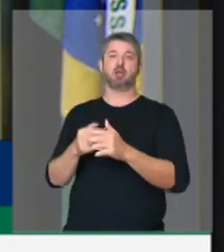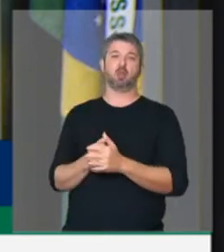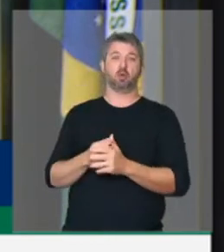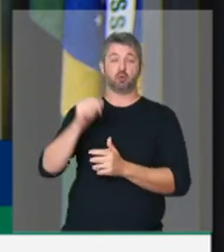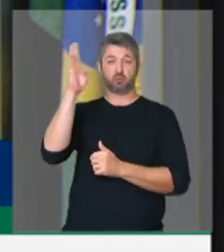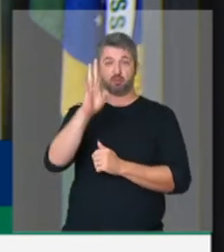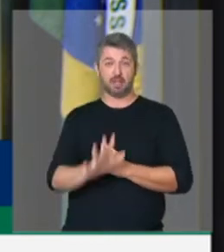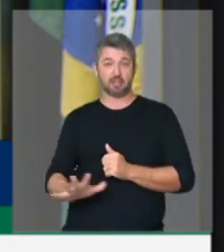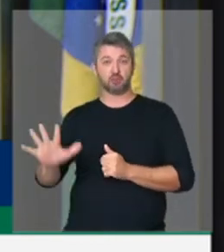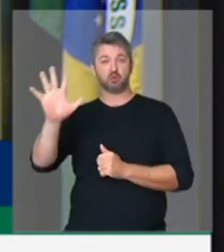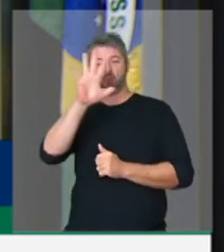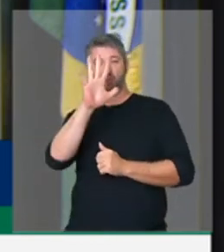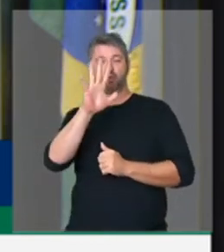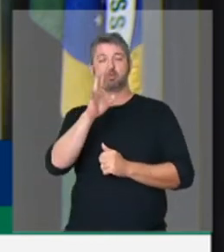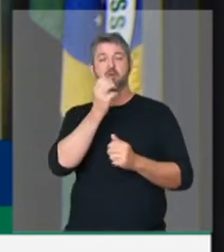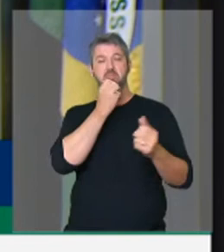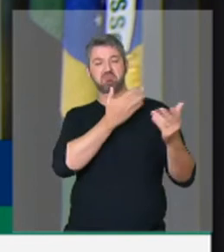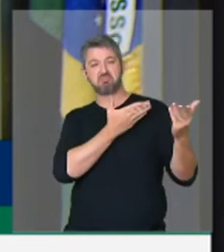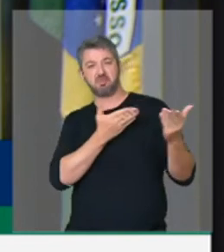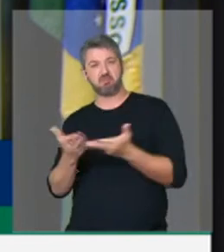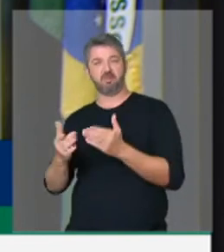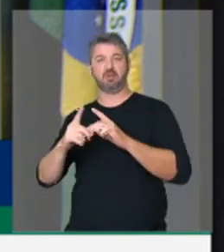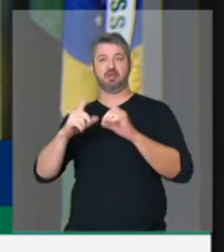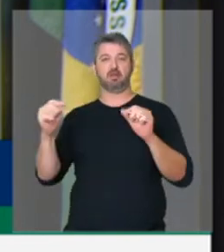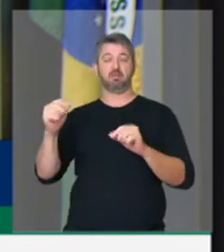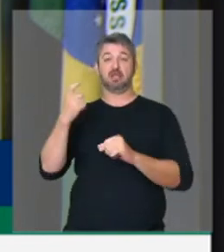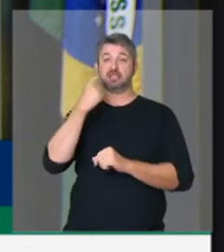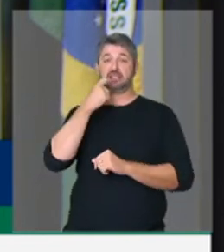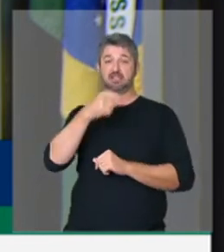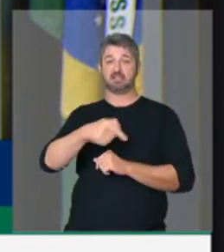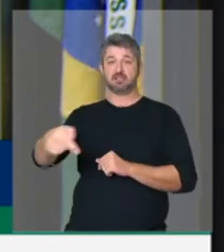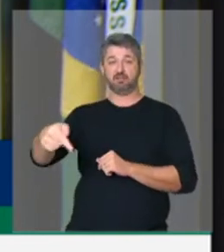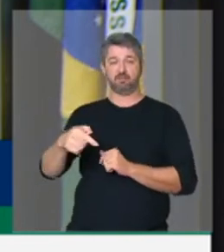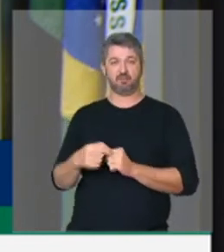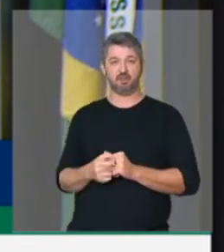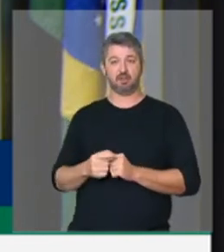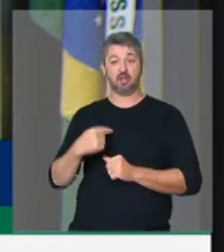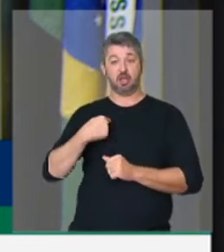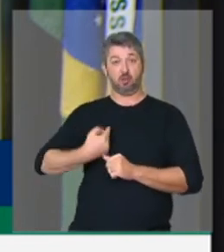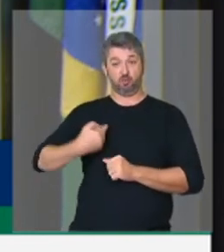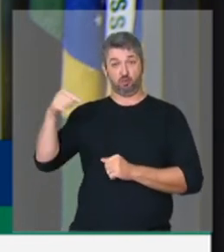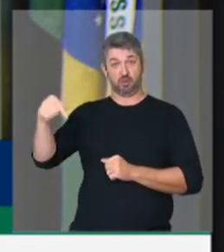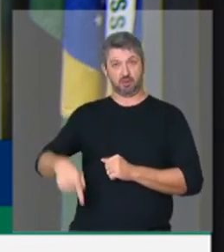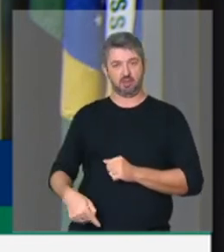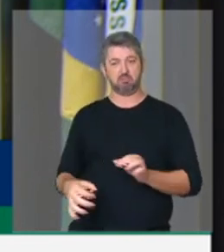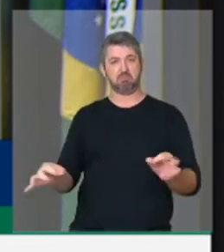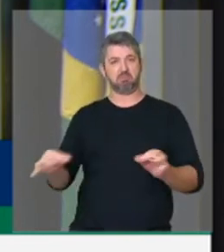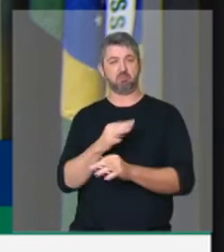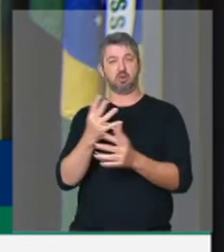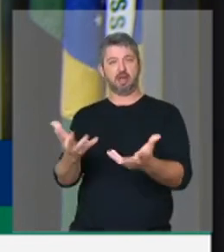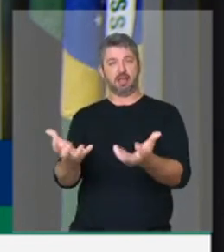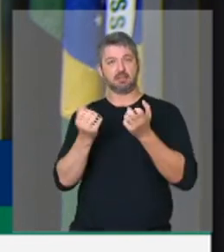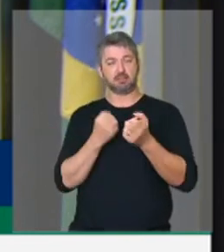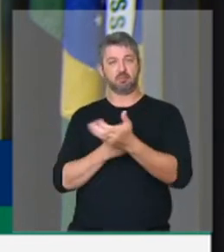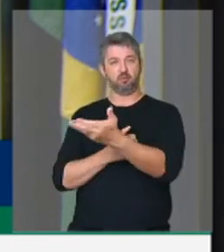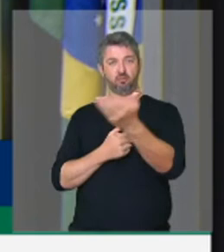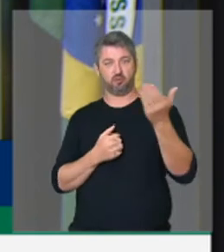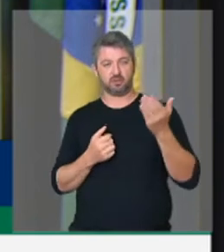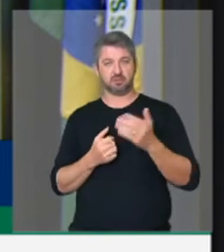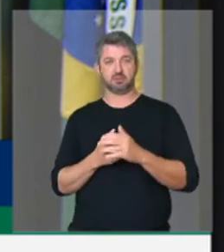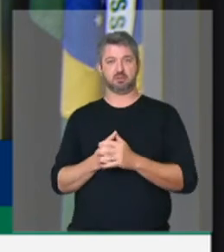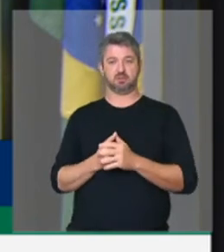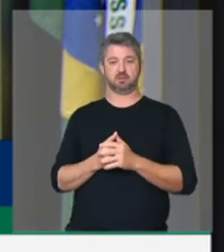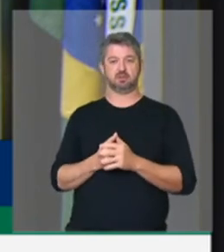Brasil. Sejam bem-vindos a Brasília na próxima sexta-feira. Estarei aqui pronto para recepcioná-los, para que nós